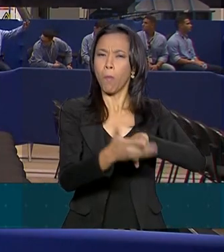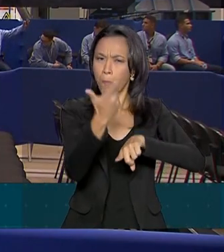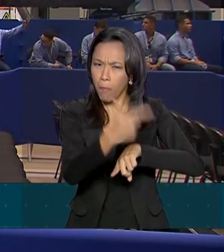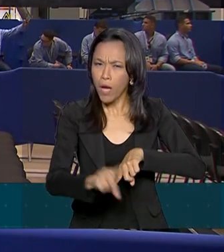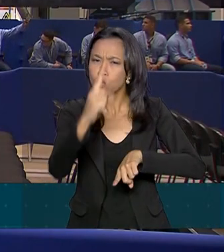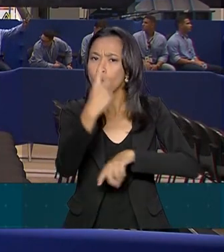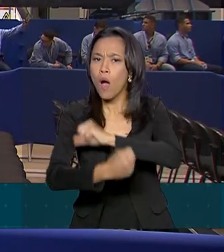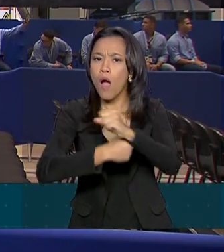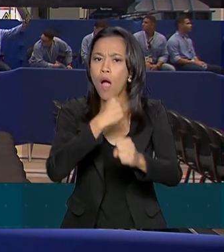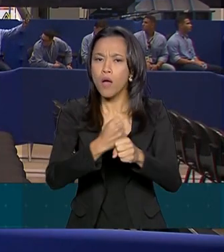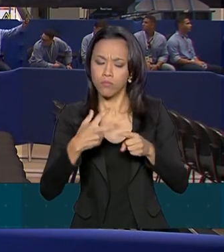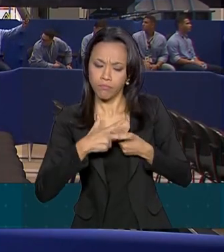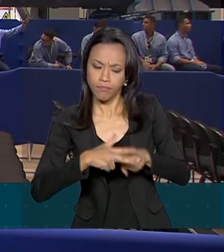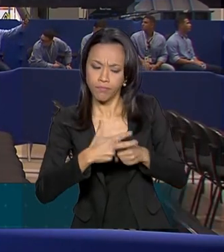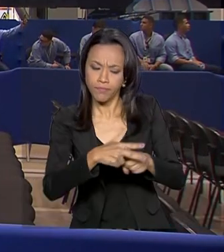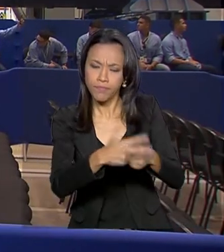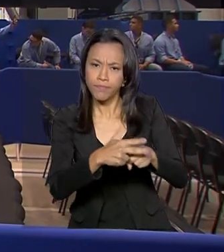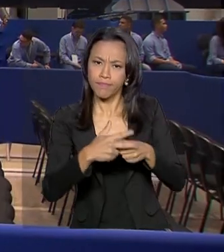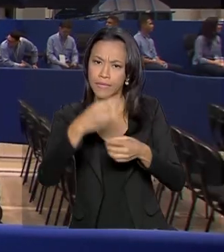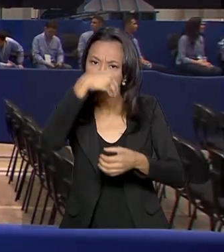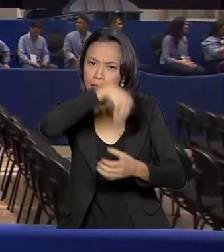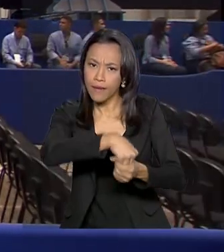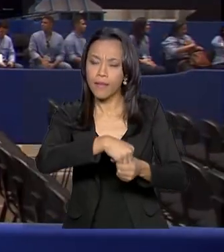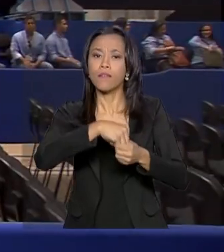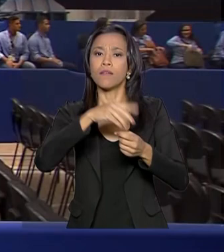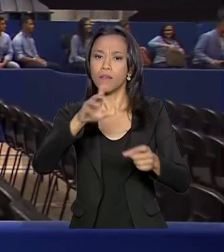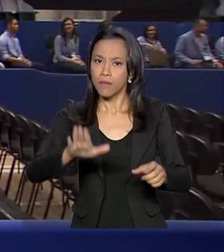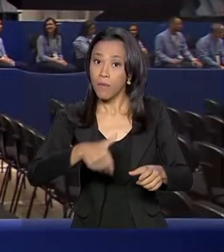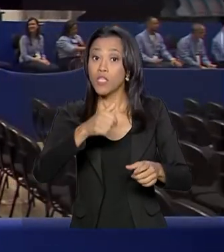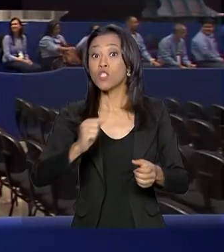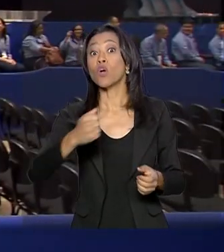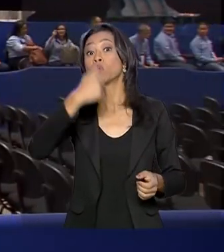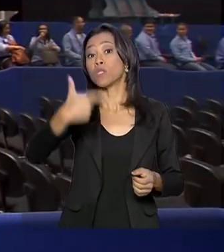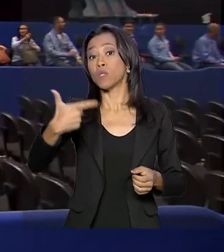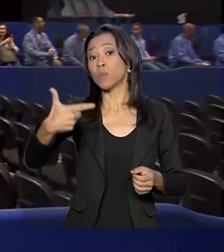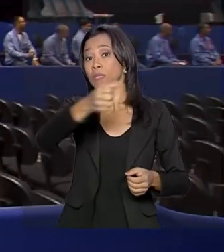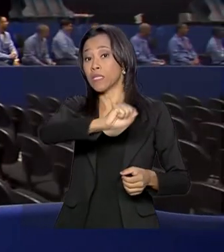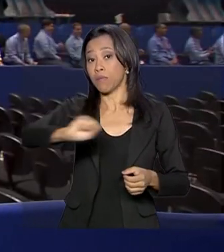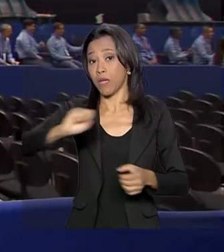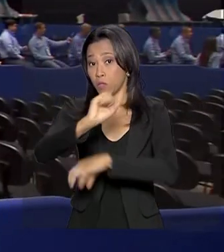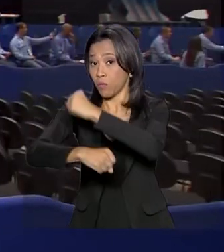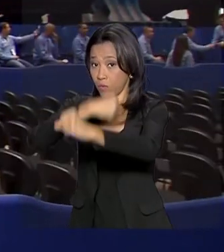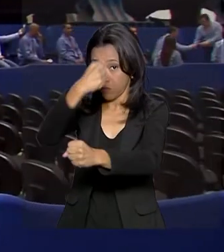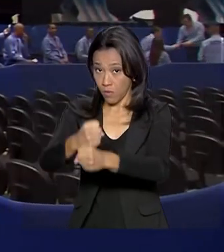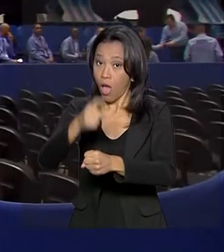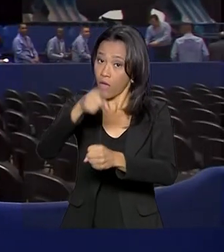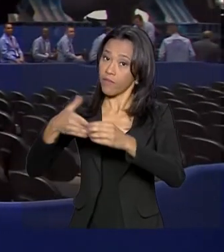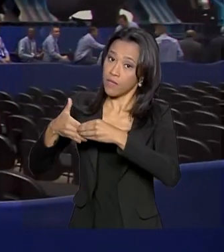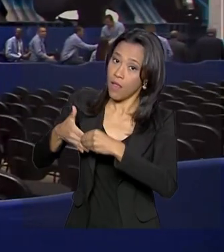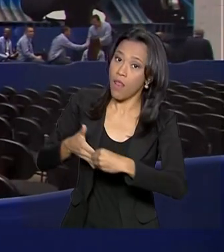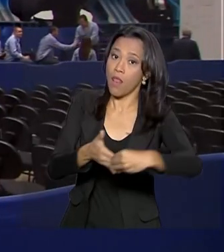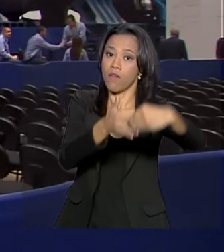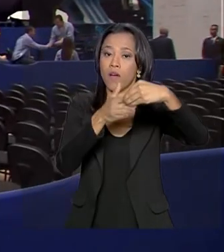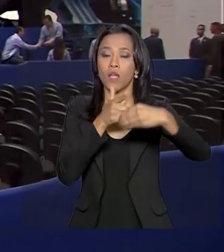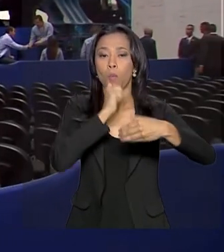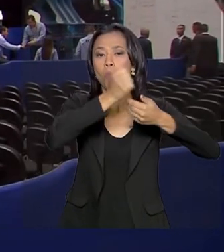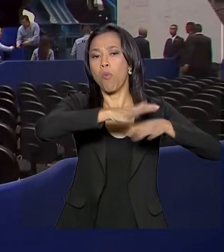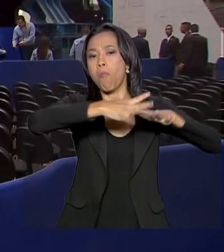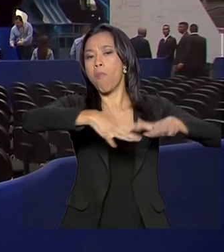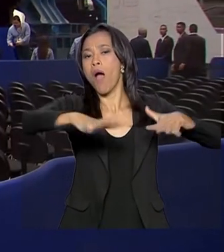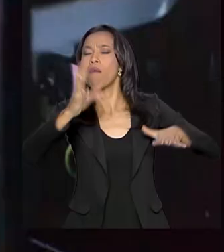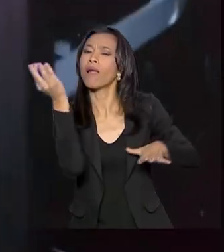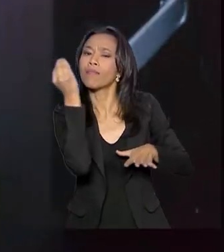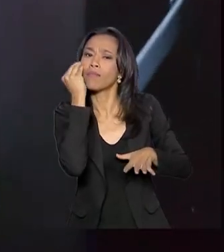construção e aprimoramento do seu interior. Só no segundo semestre do ano que vem é que o submarino será levado ao mar para um período de